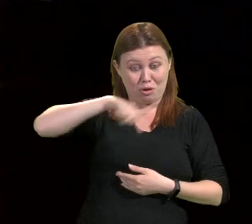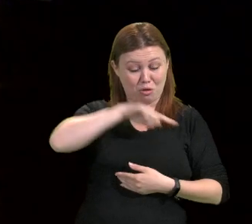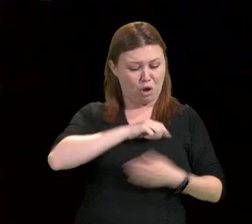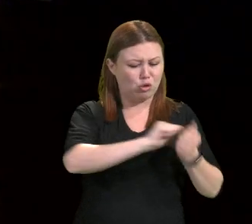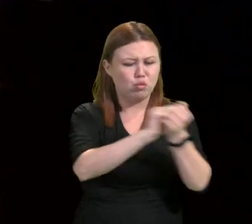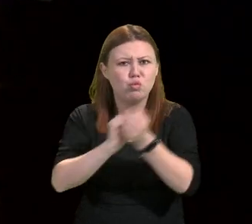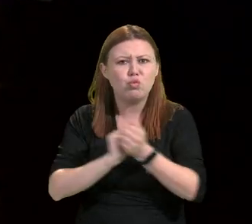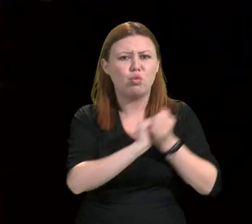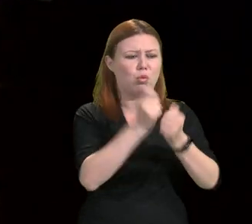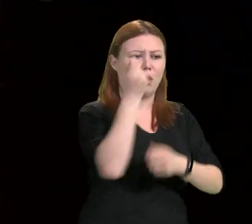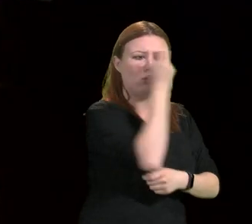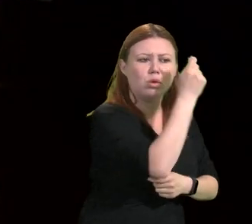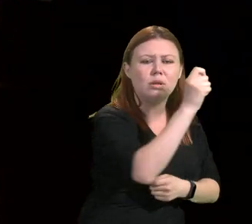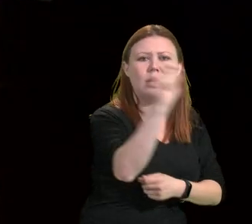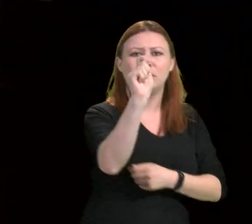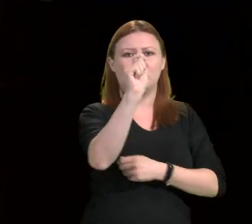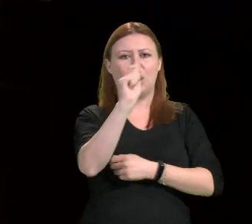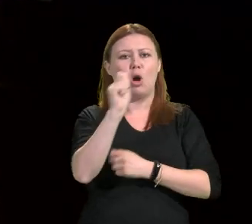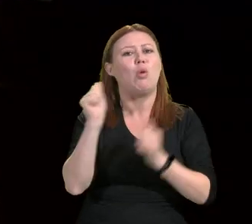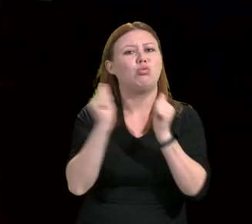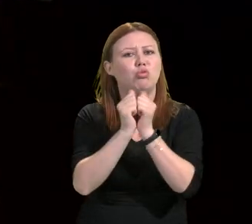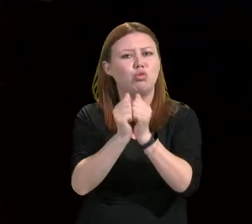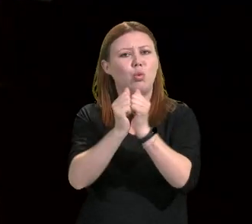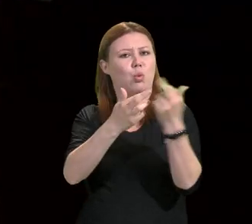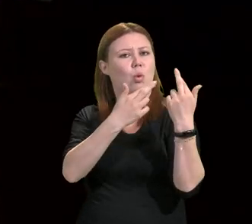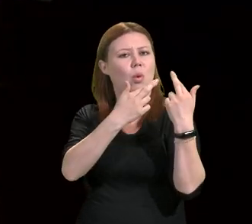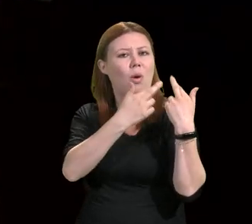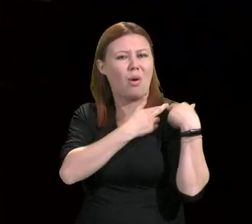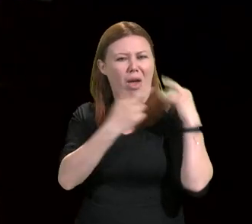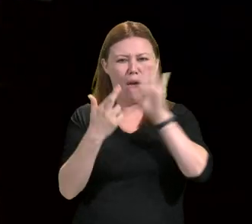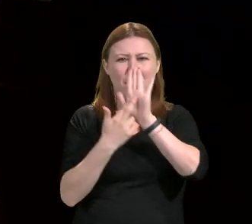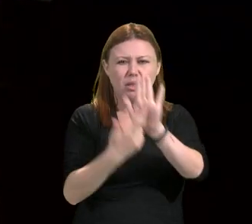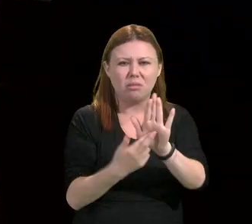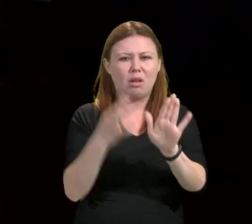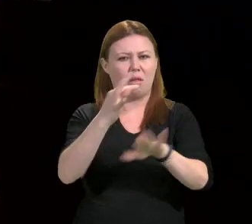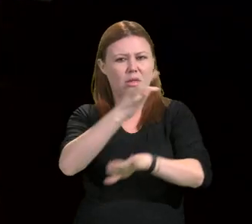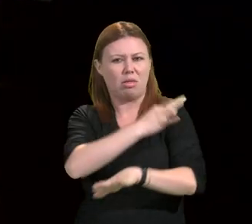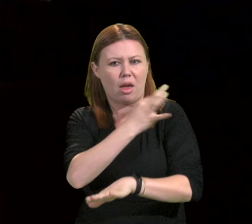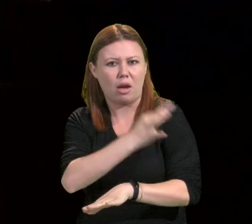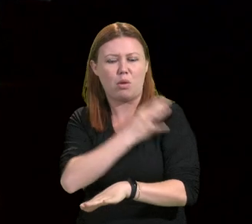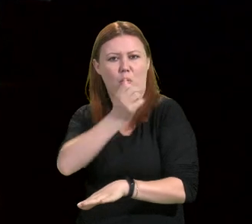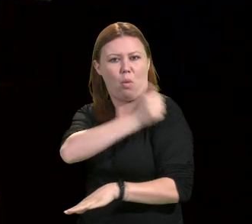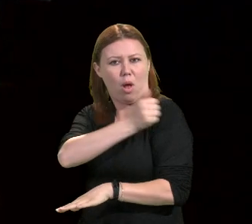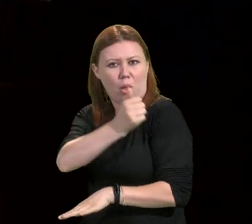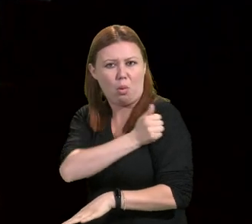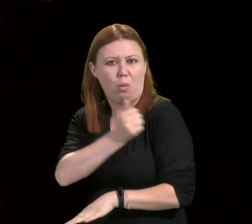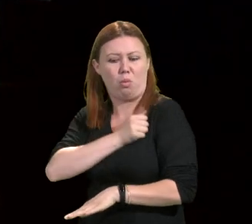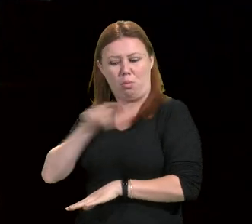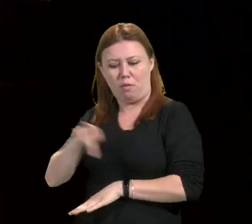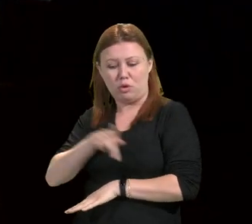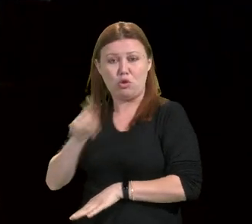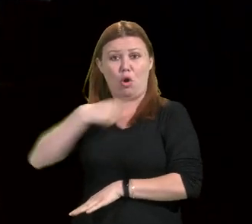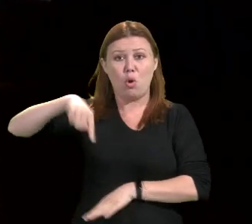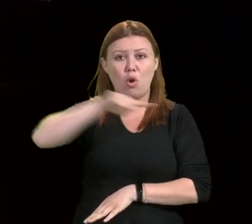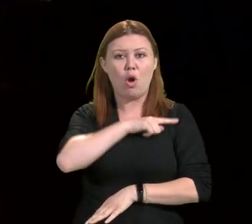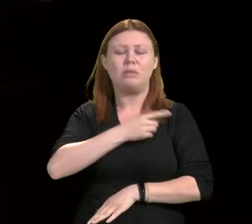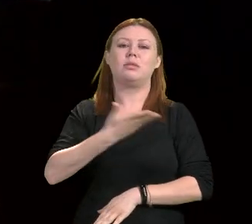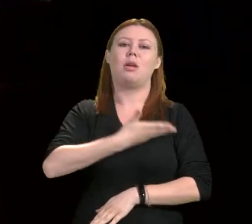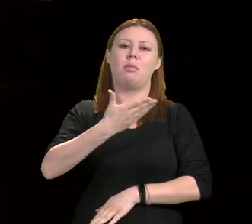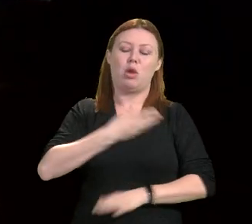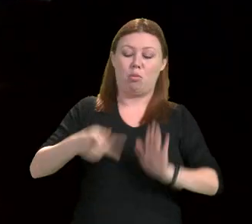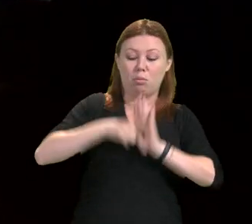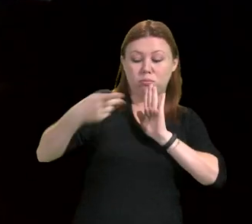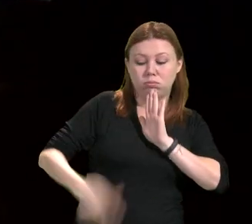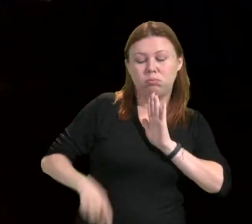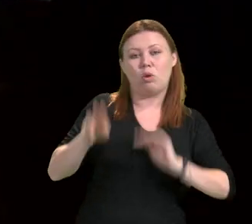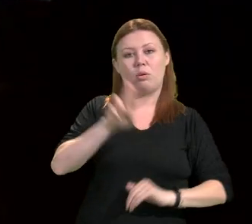associações, nós os representantes dos técnicos, dos alunos e dos professores, nós somos os amigos da universidade. Nós